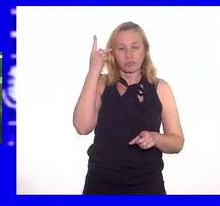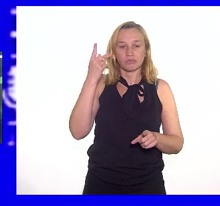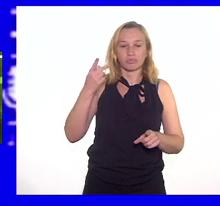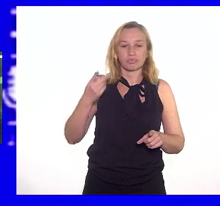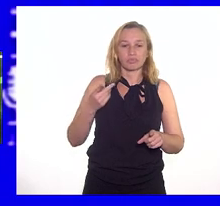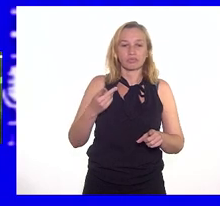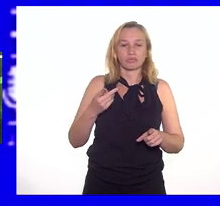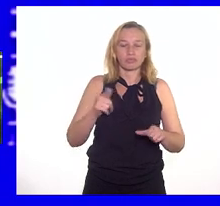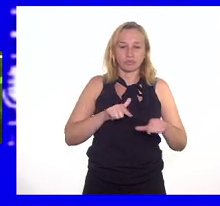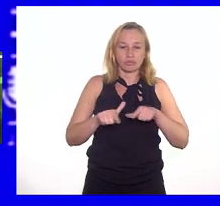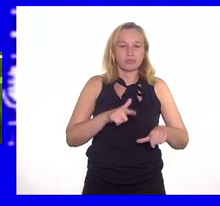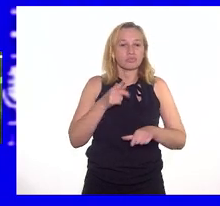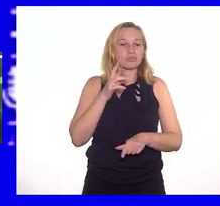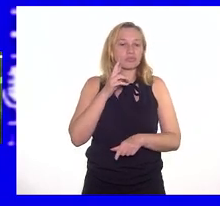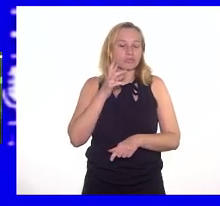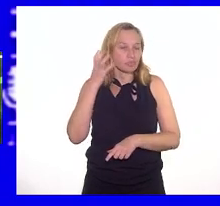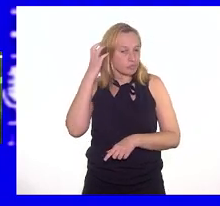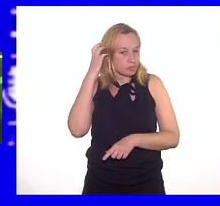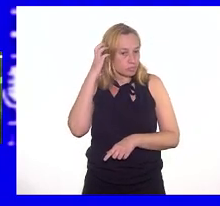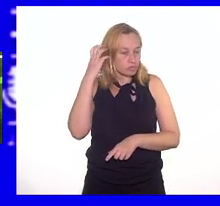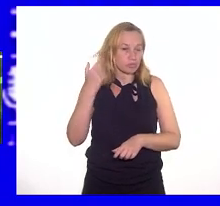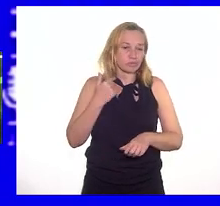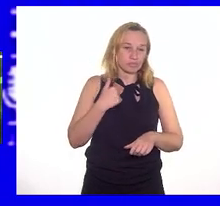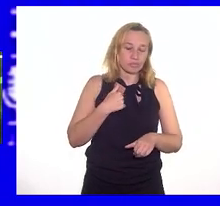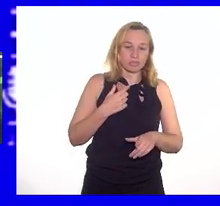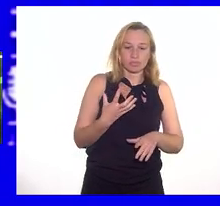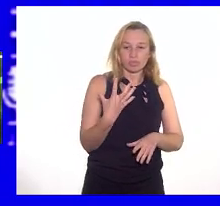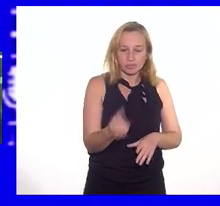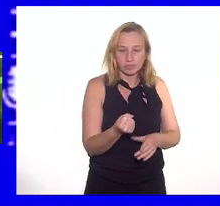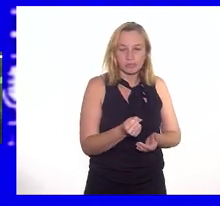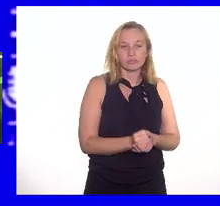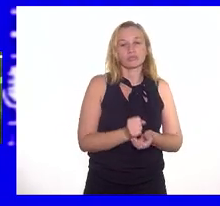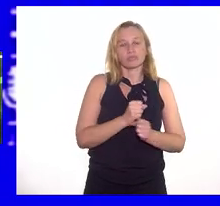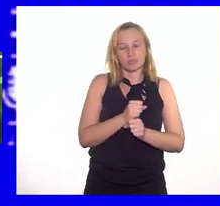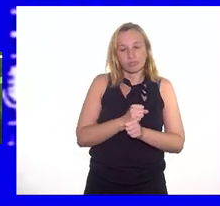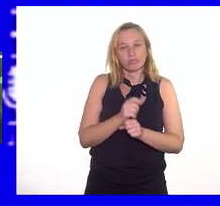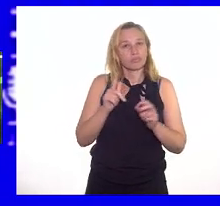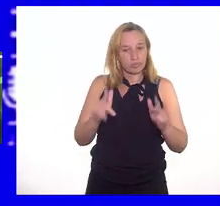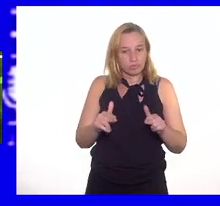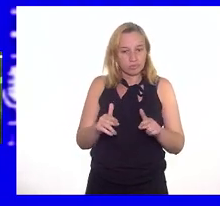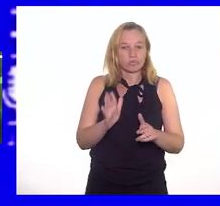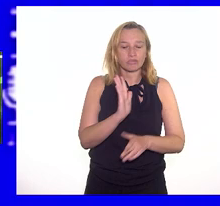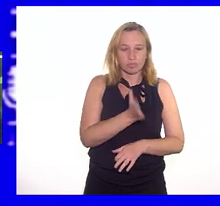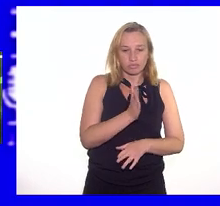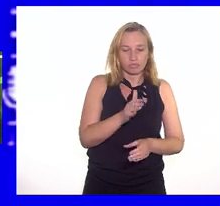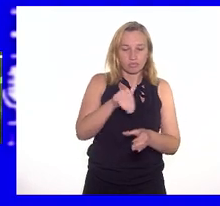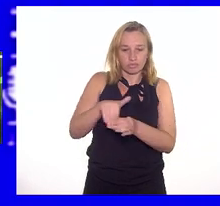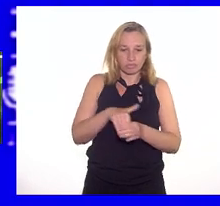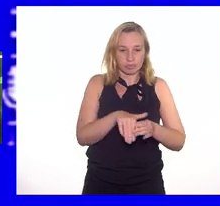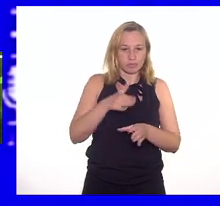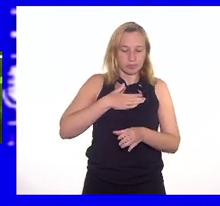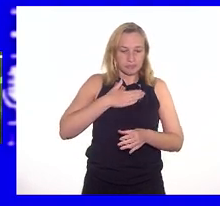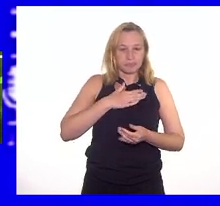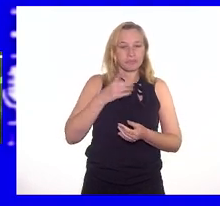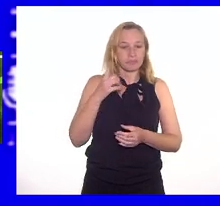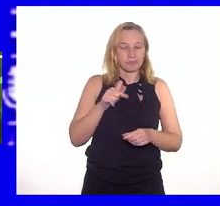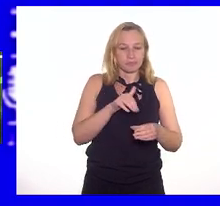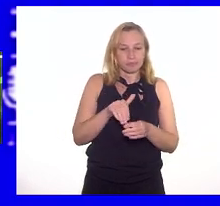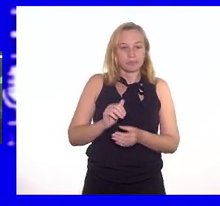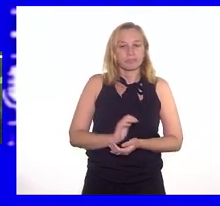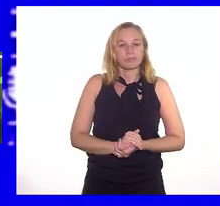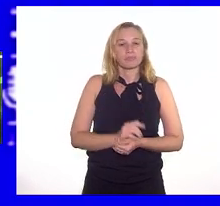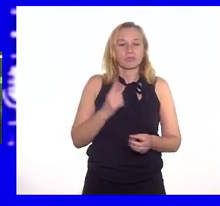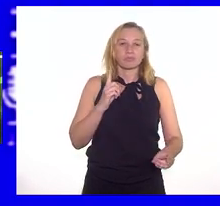E realmente me impactou muito. Nesse mesmo ano, já em minha campanha eleitoral, eu